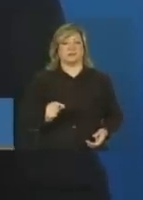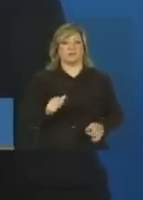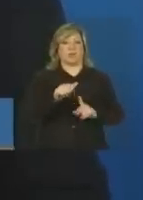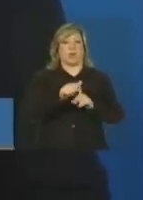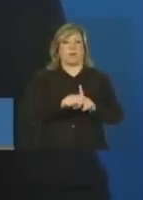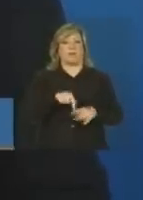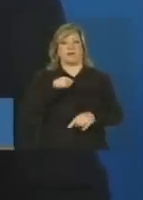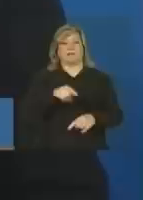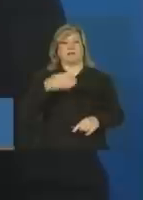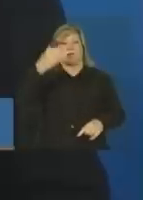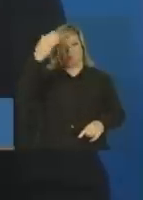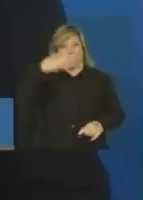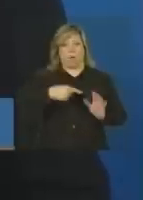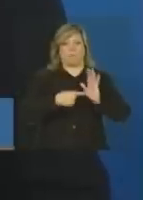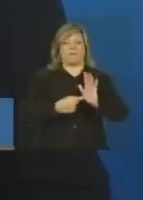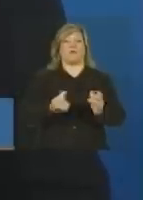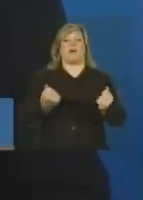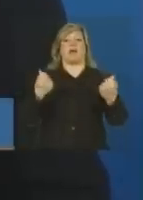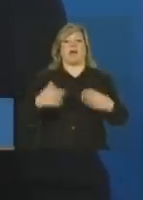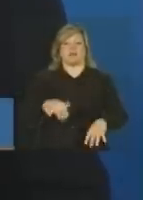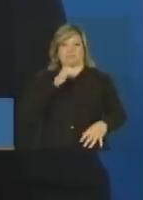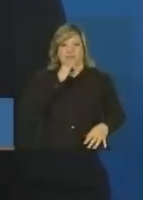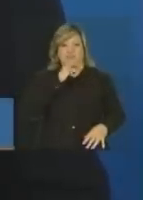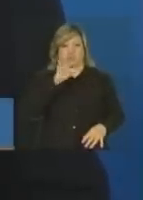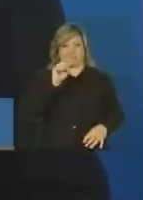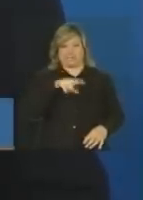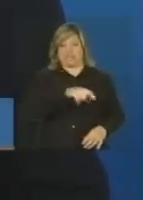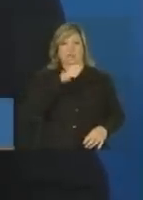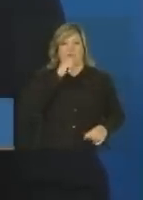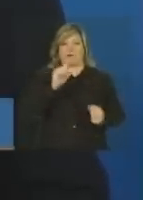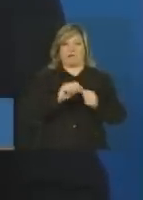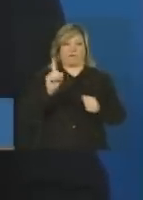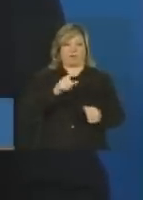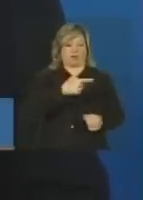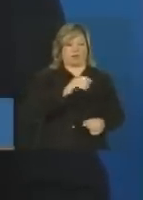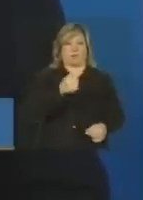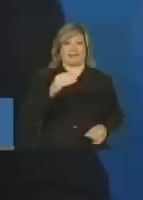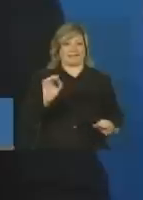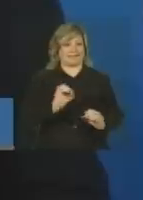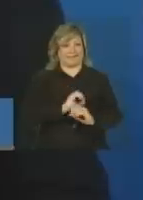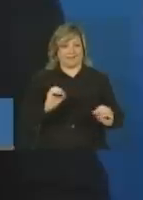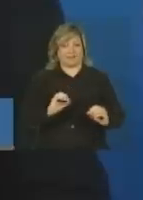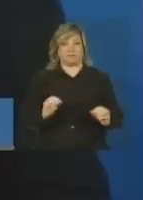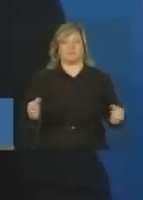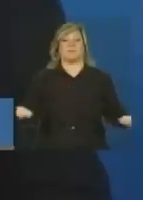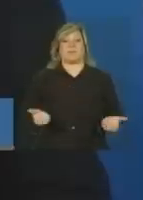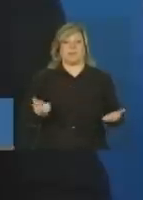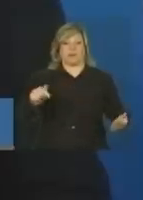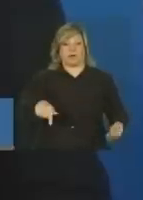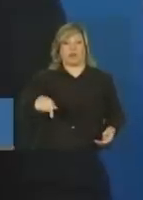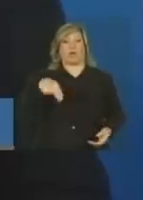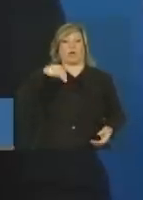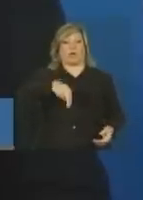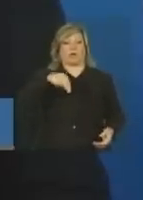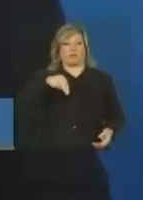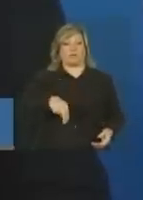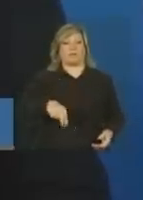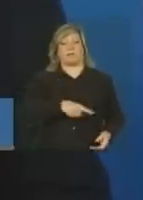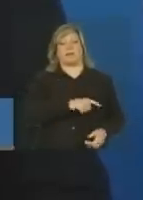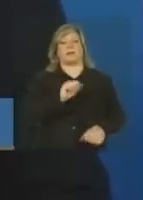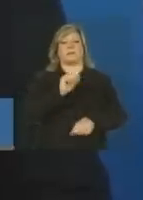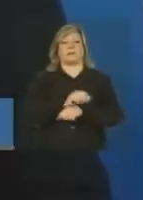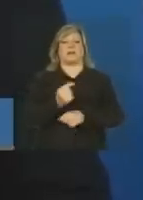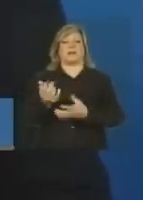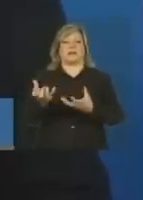do mês que ele fizer a comprovação de gastos. Ou seja, se ele, por exemplo, não fez de 2010, agora no mês de novembro, ele deixa de receber